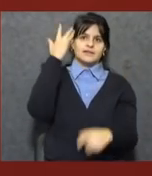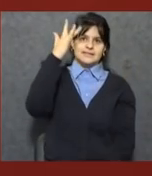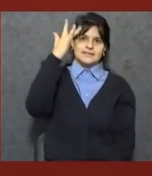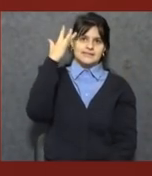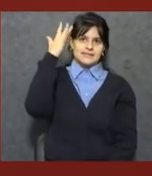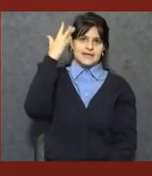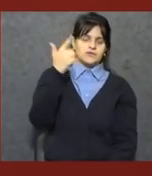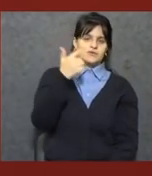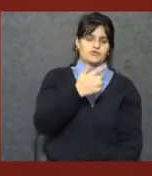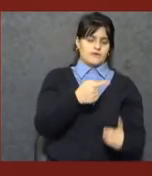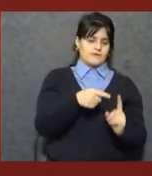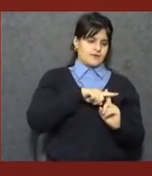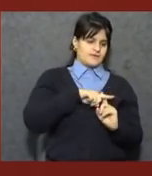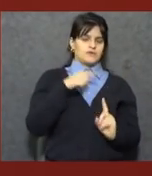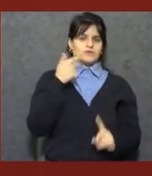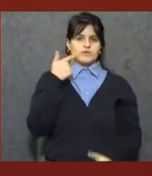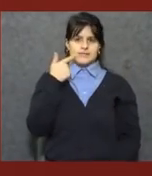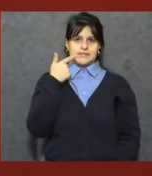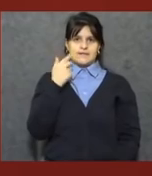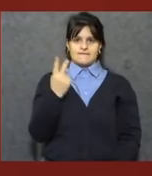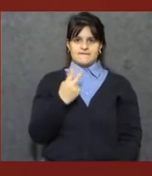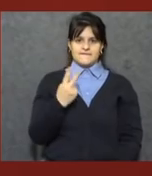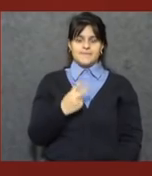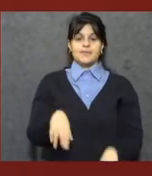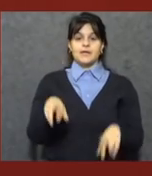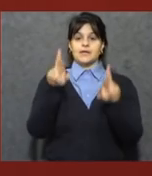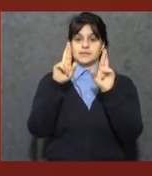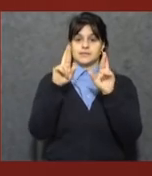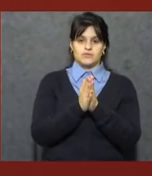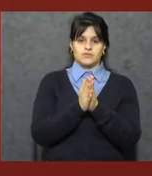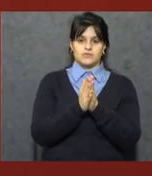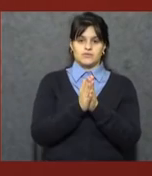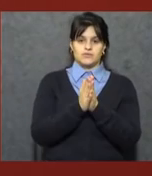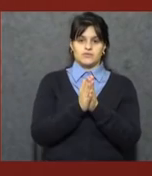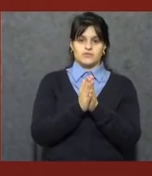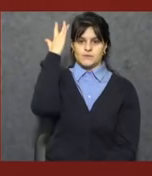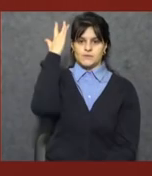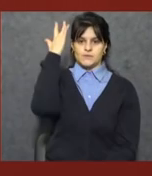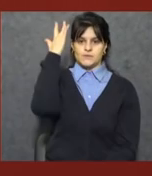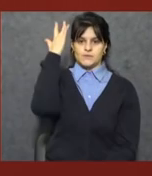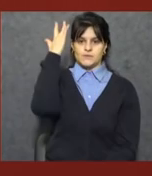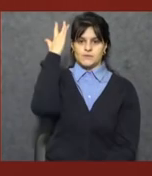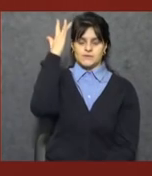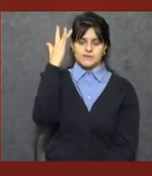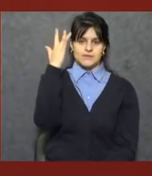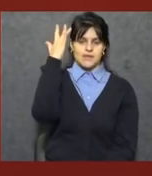Marto. Desejo a todos um santo domingo.